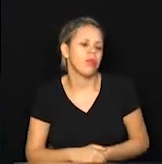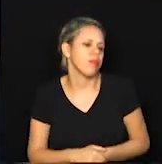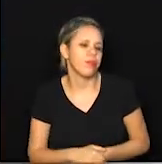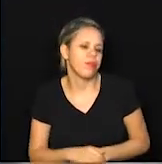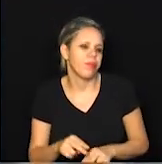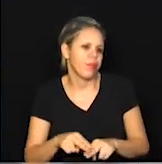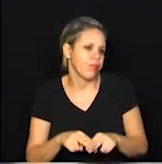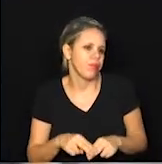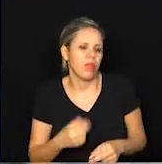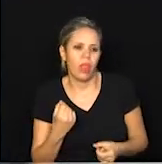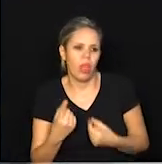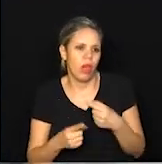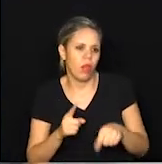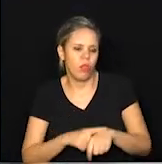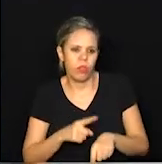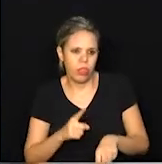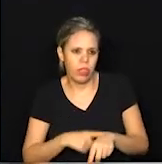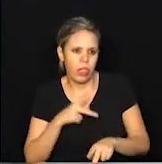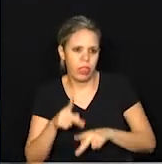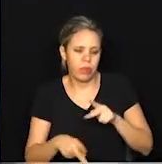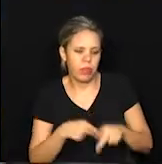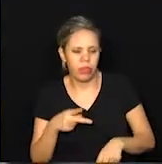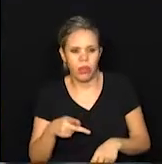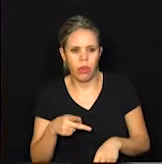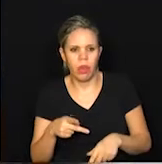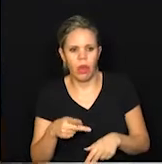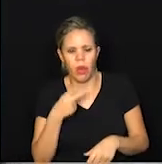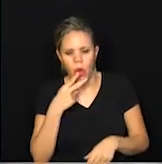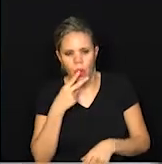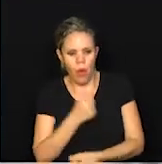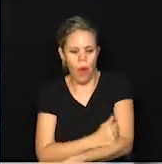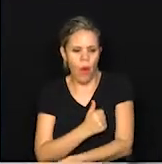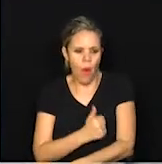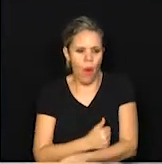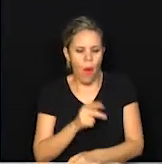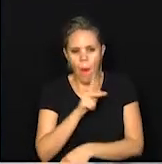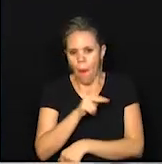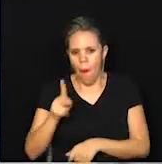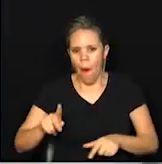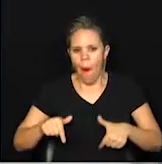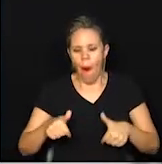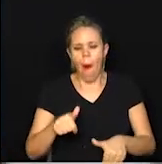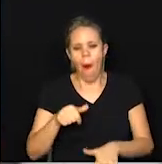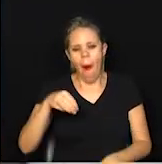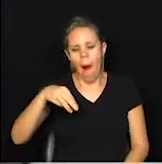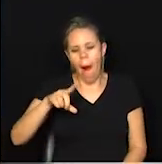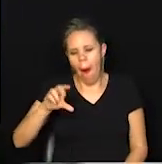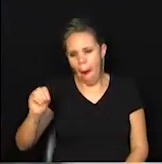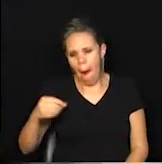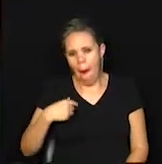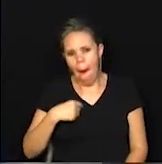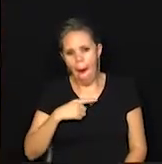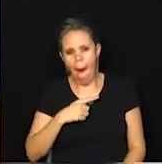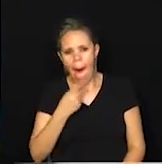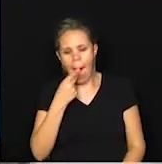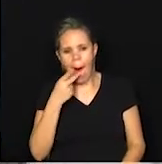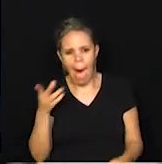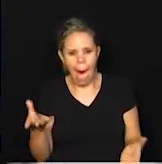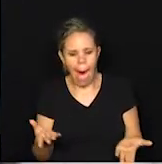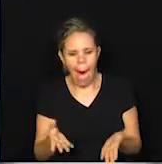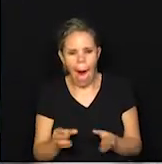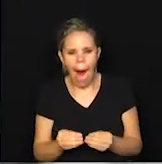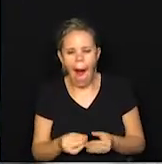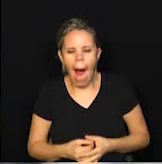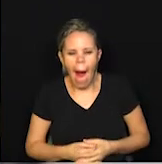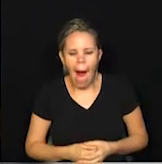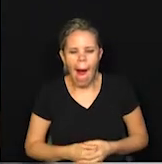ele deu alguns horários e abraçou o pessoal do tabagismo numa iniciativa do professor Marcelo Bandieira. Eu tinha que fazer